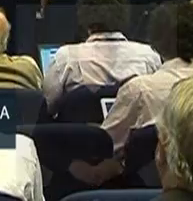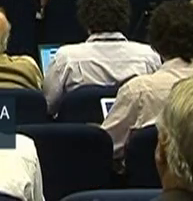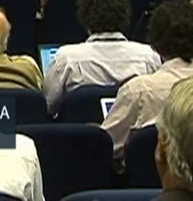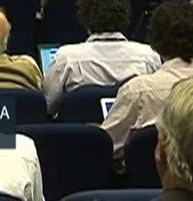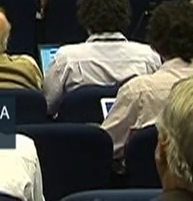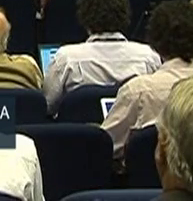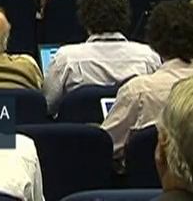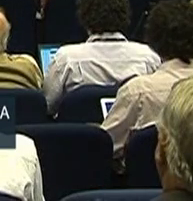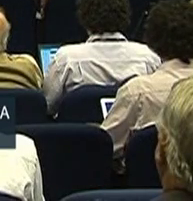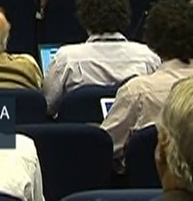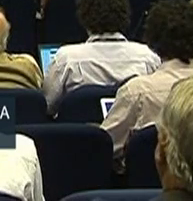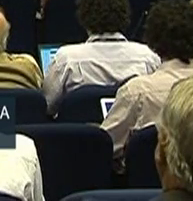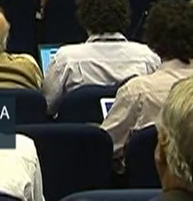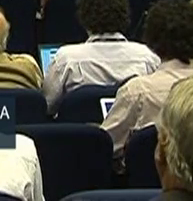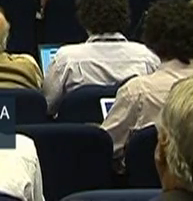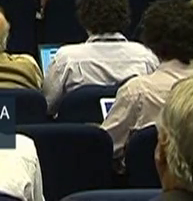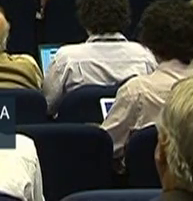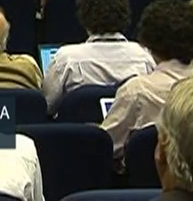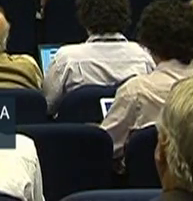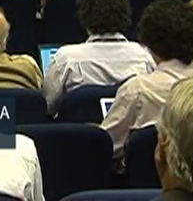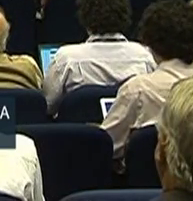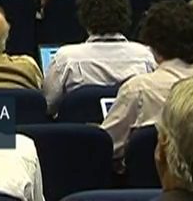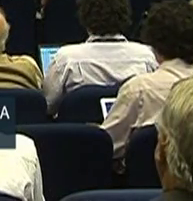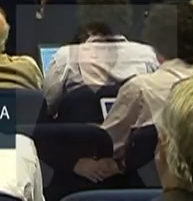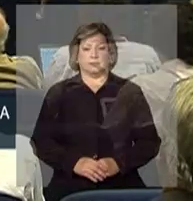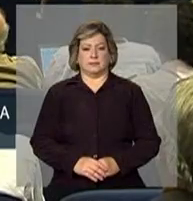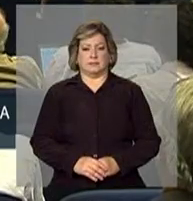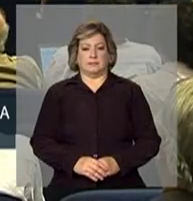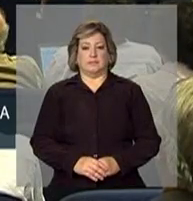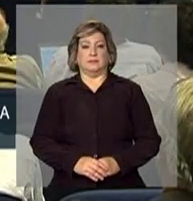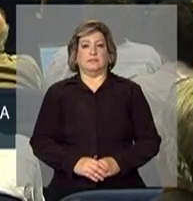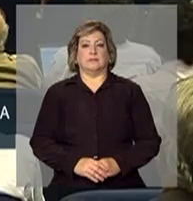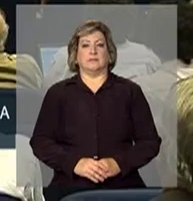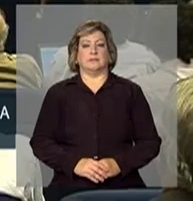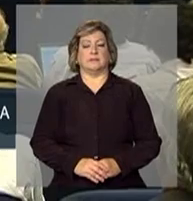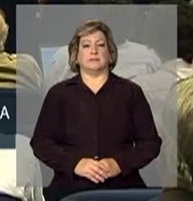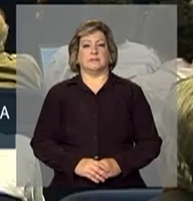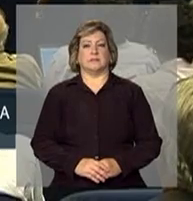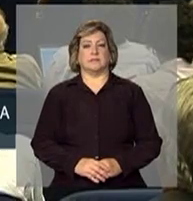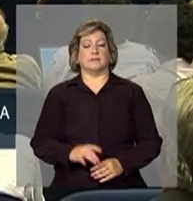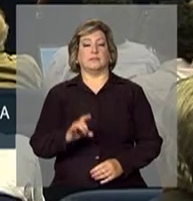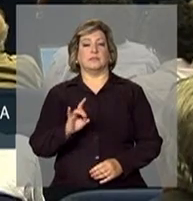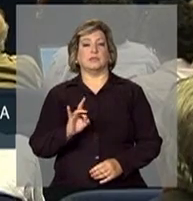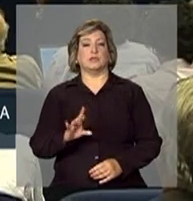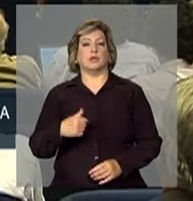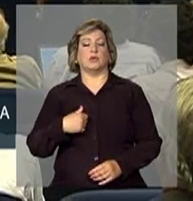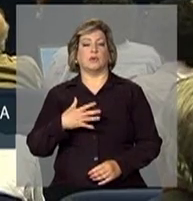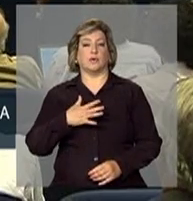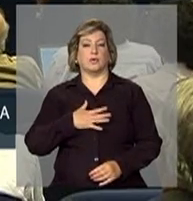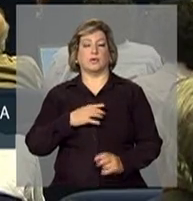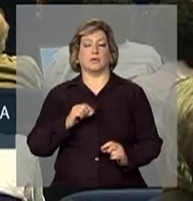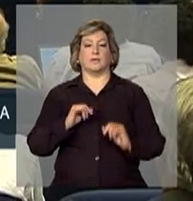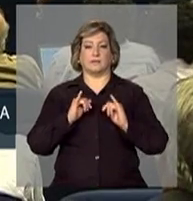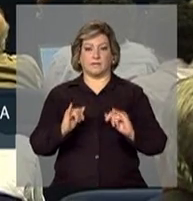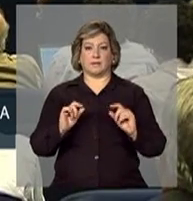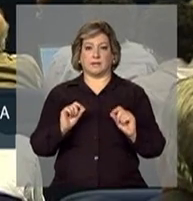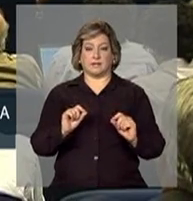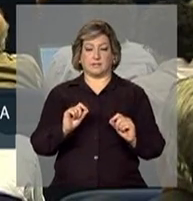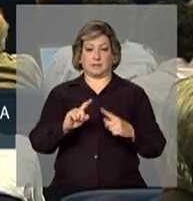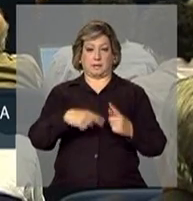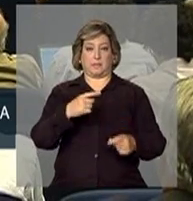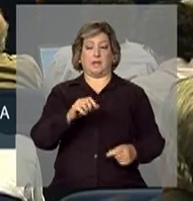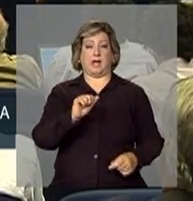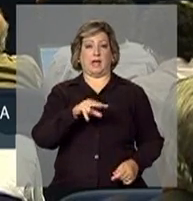Só para afirmar... Eu queria falar. Rapidinho, Paulo, só para anunciar. Depois, Ana